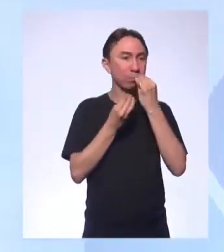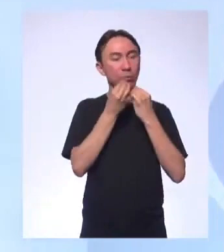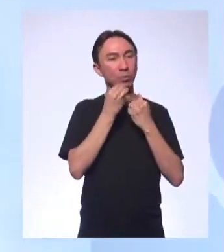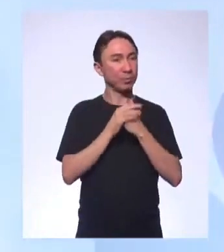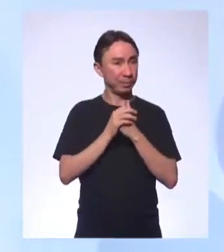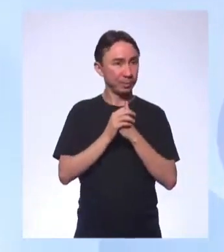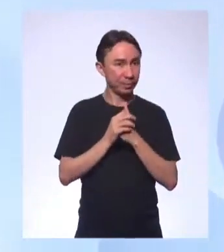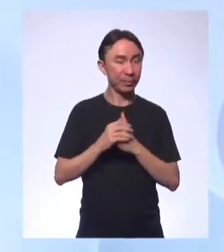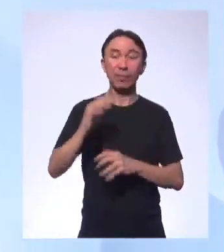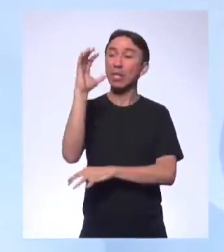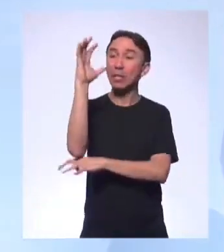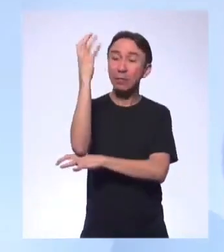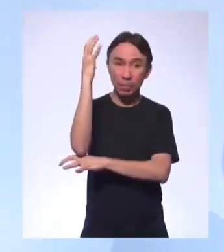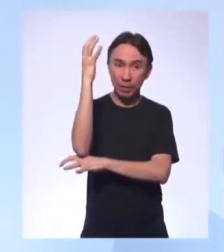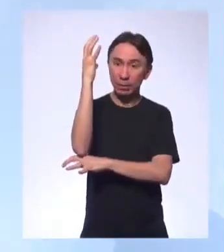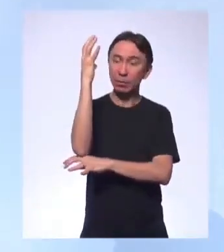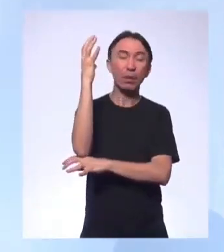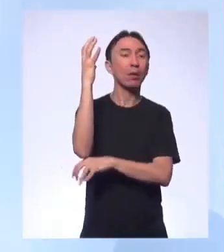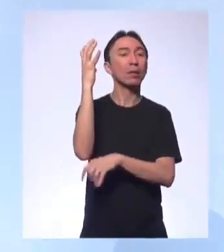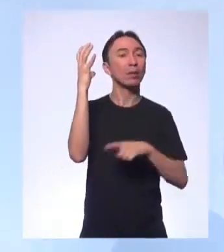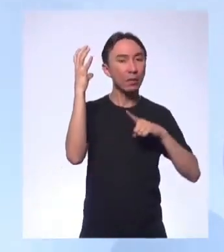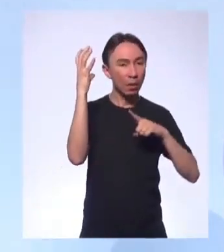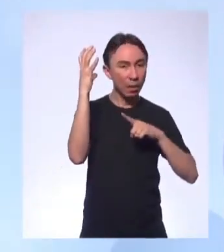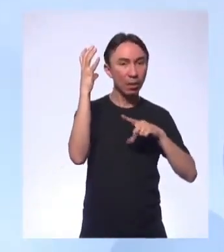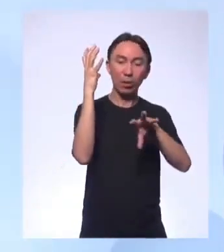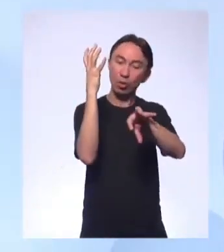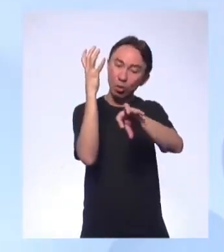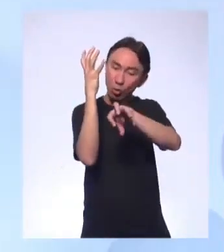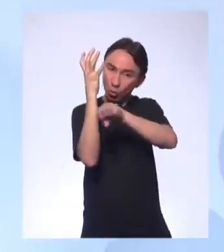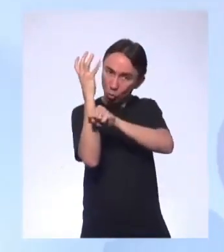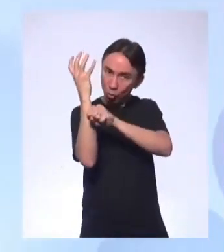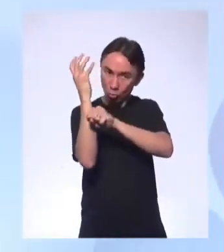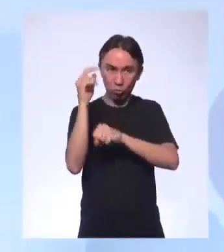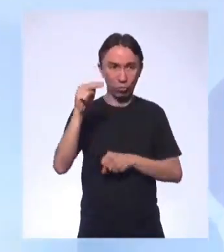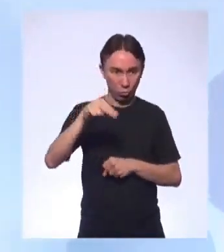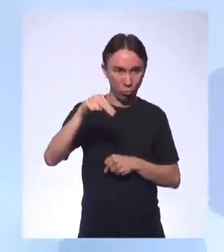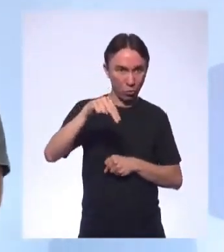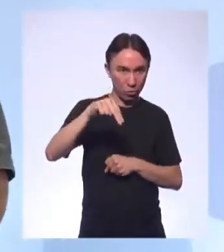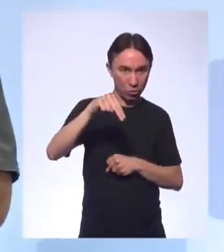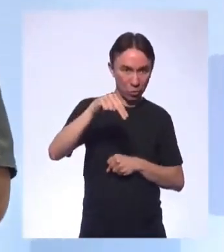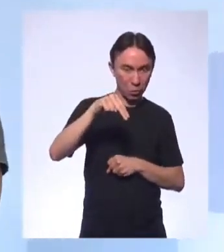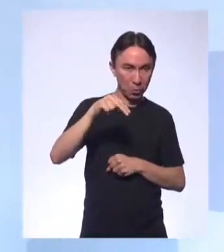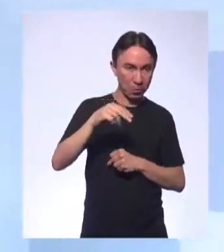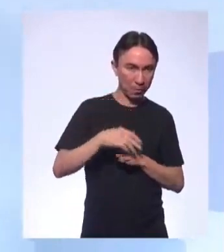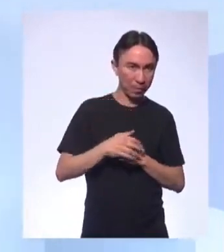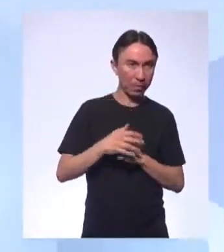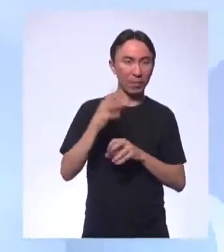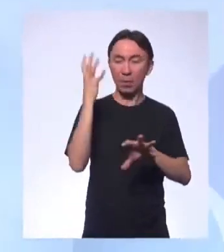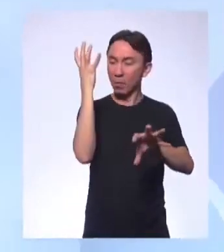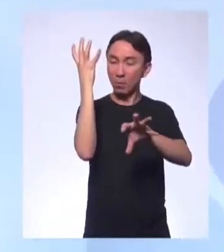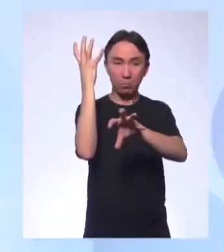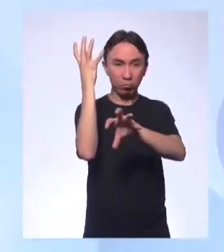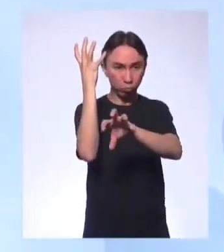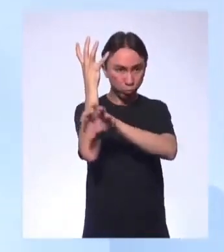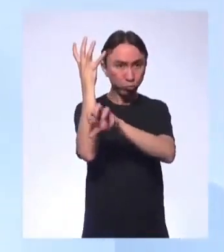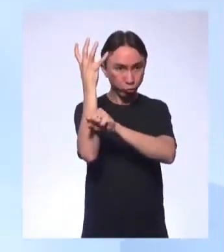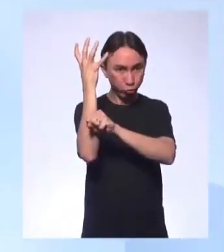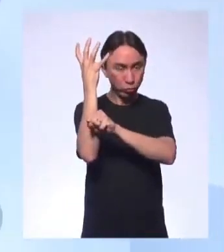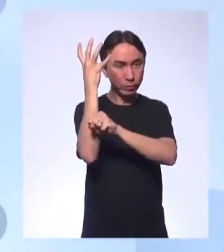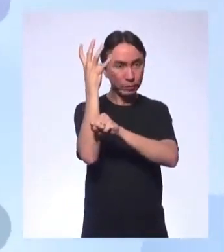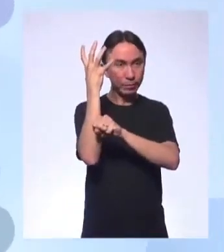plantas, elas vão absorver através dos nitritos, ok? Ou da fixação e da